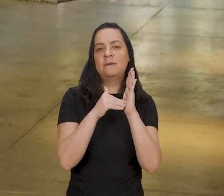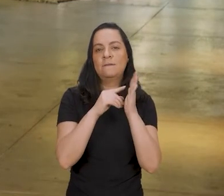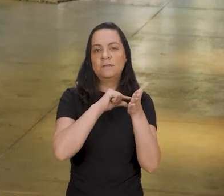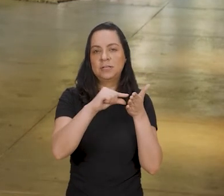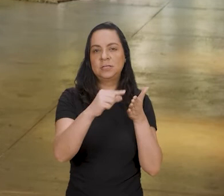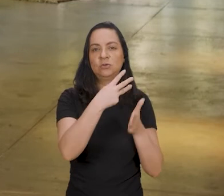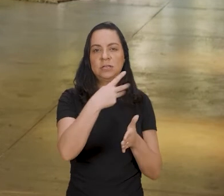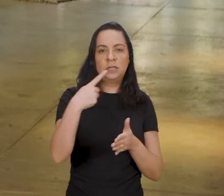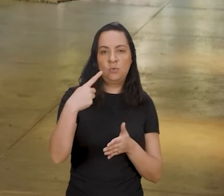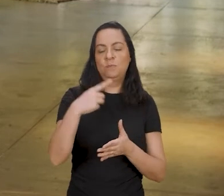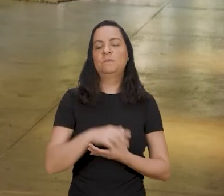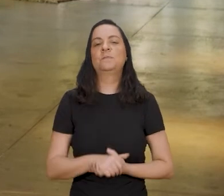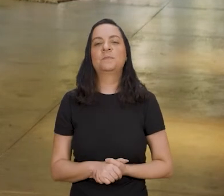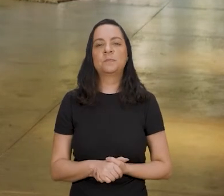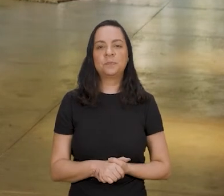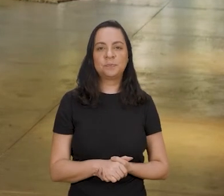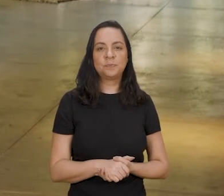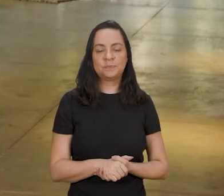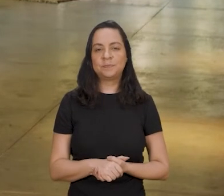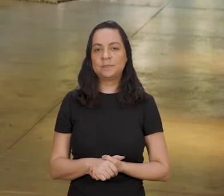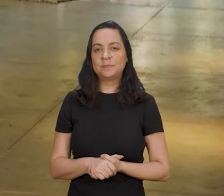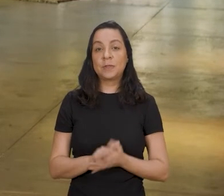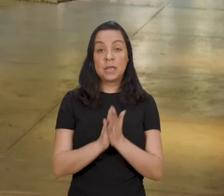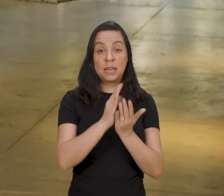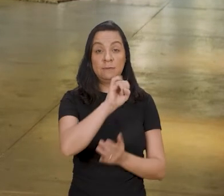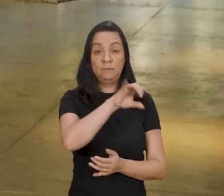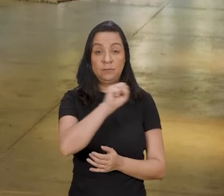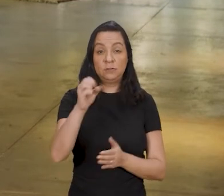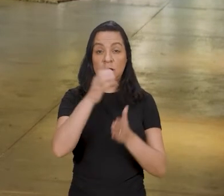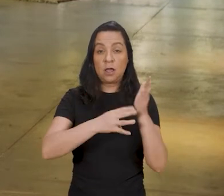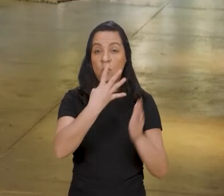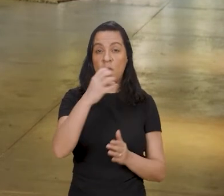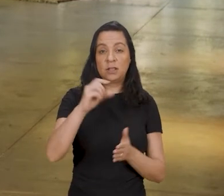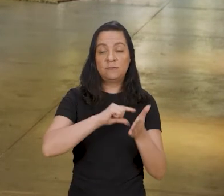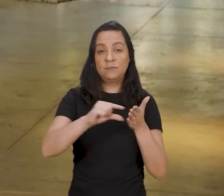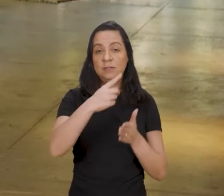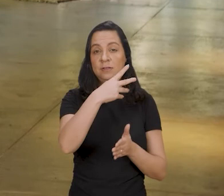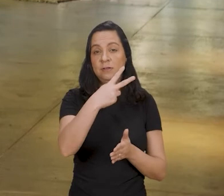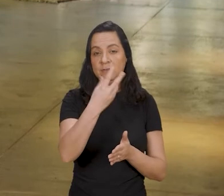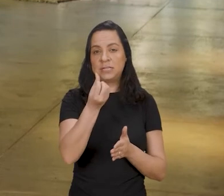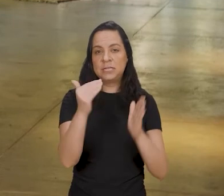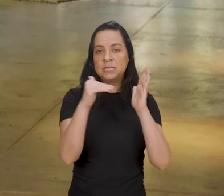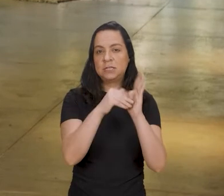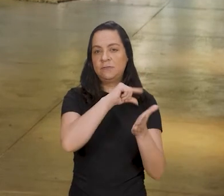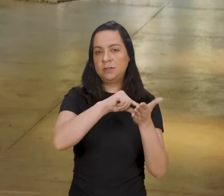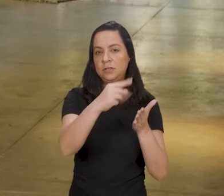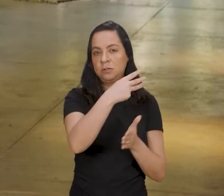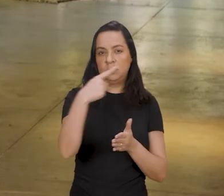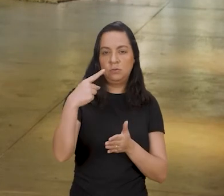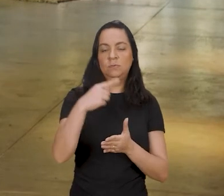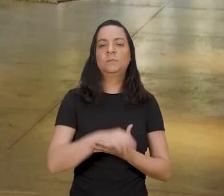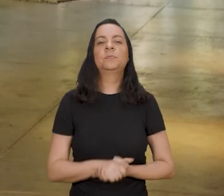versículo 31. Isaías 40, né? Capítulo 40, versículo 26 ao